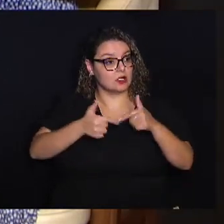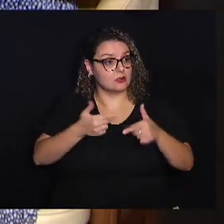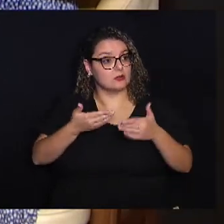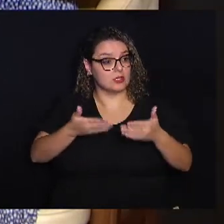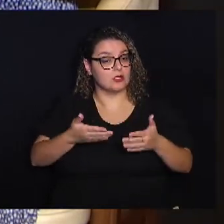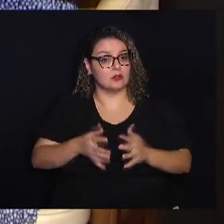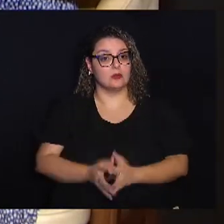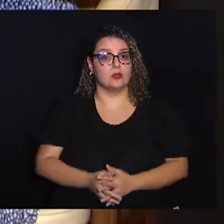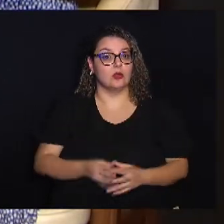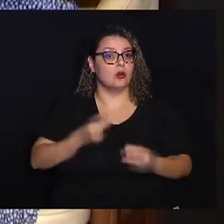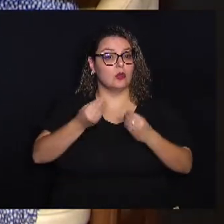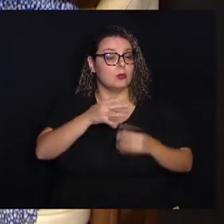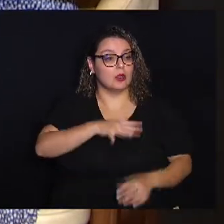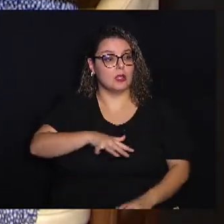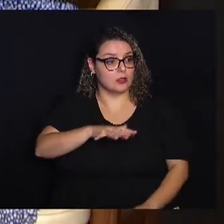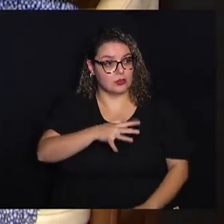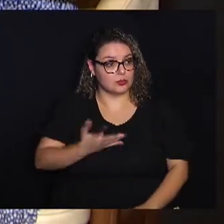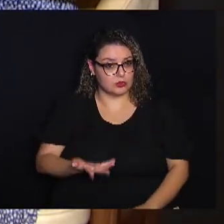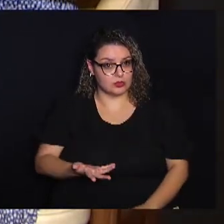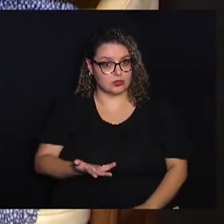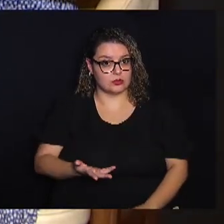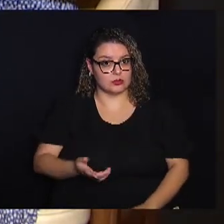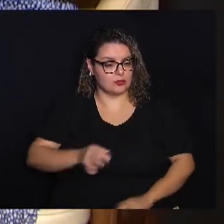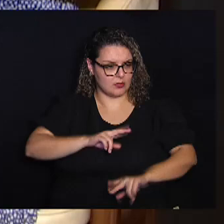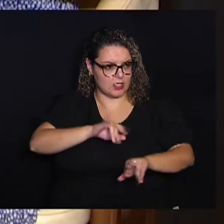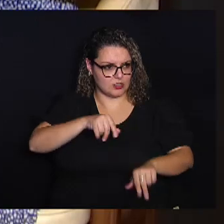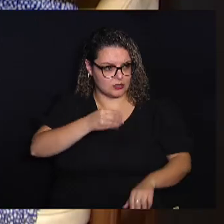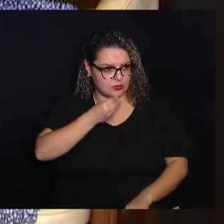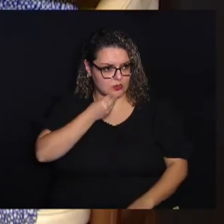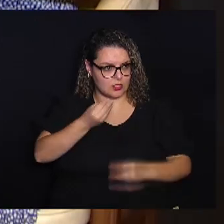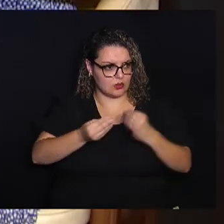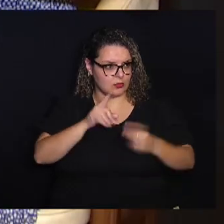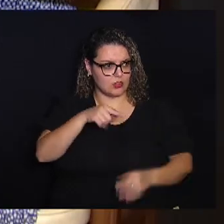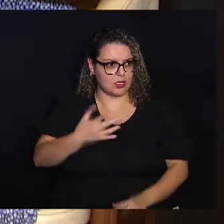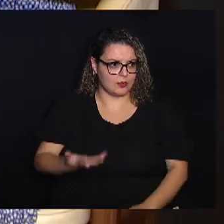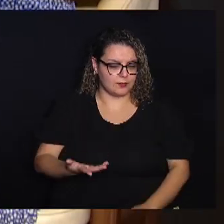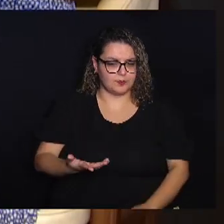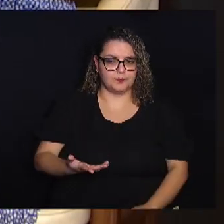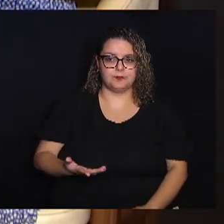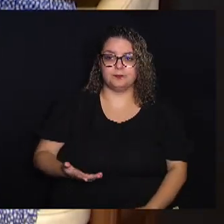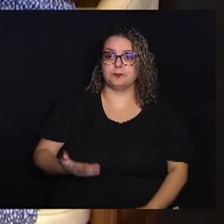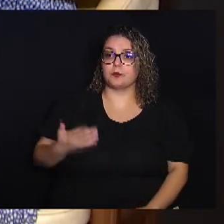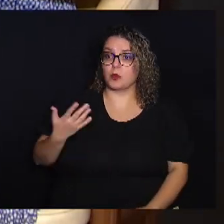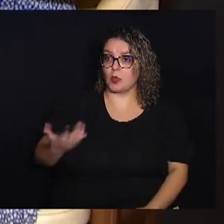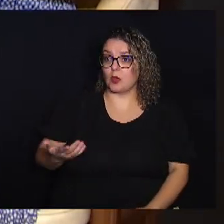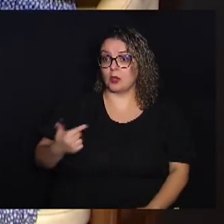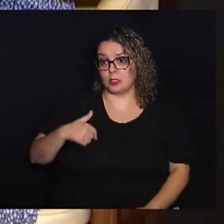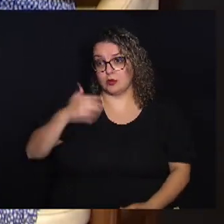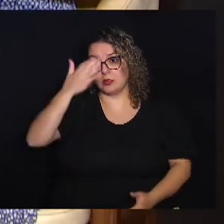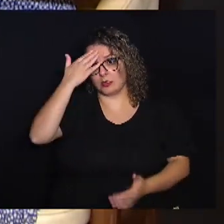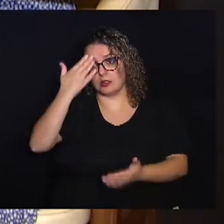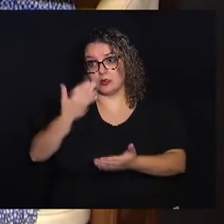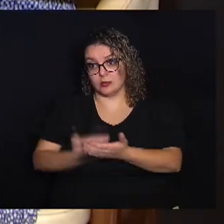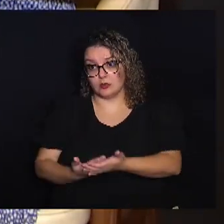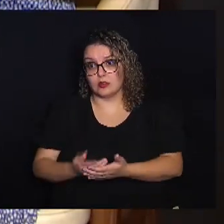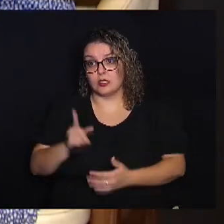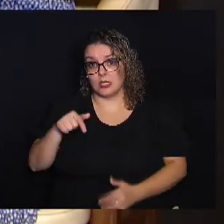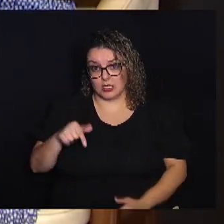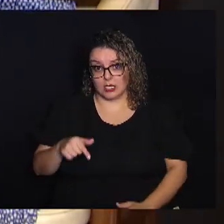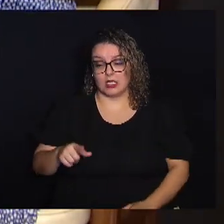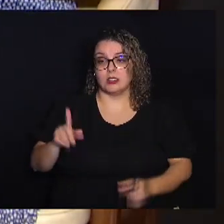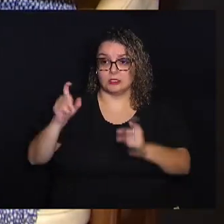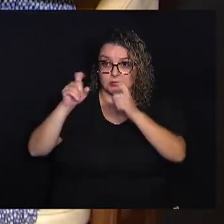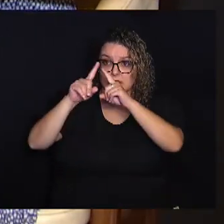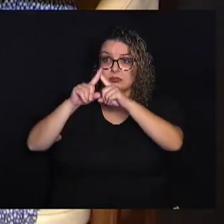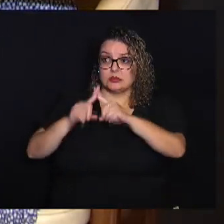isso. Como está o mercado? O mercado dá muitas oportunidades. Como é que é isso, Fernanda? Eu acredito que é bem desafiador,